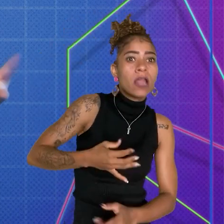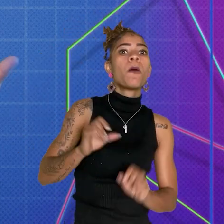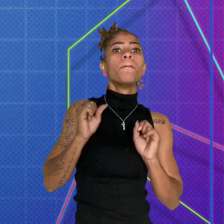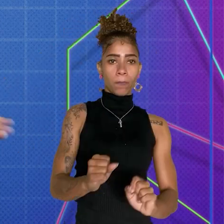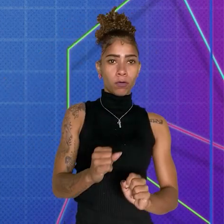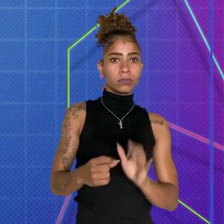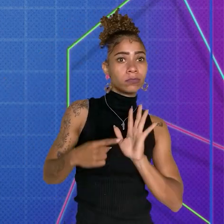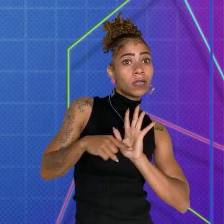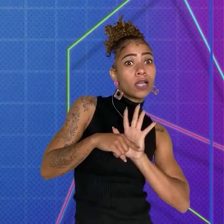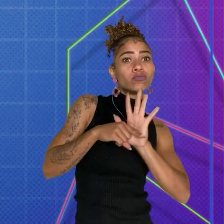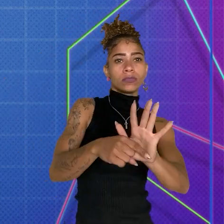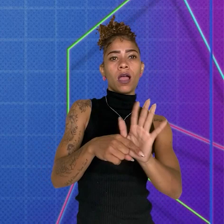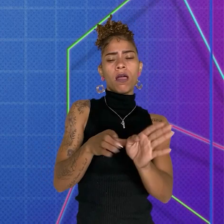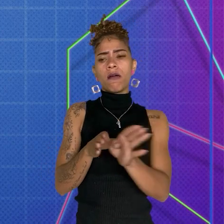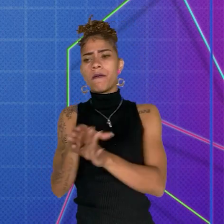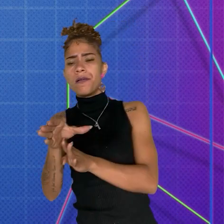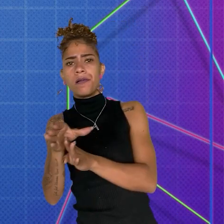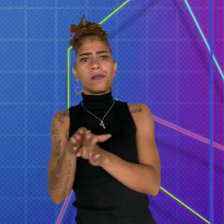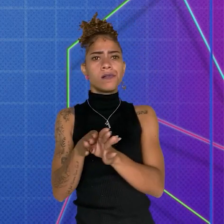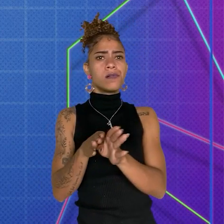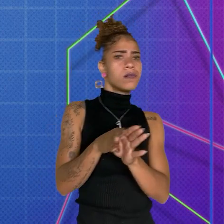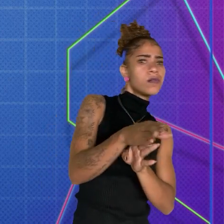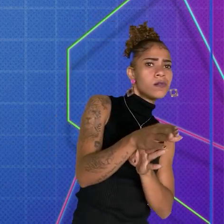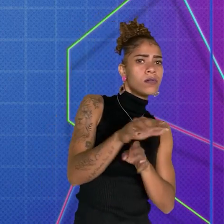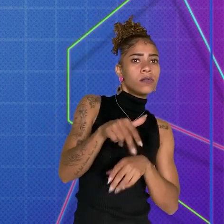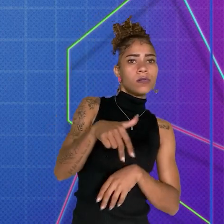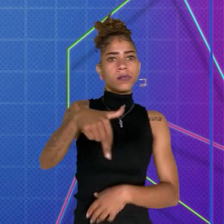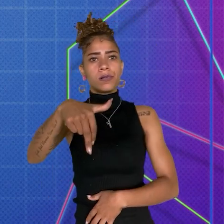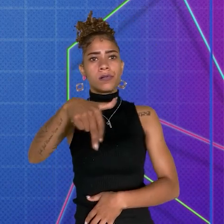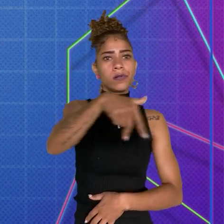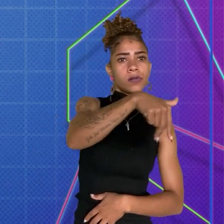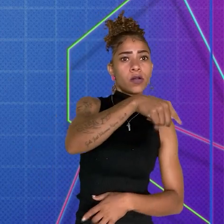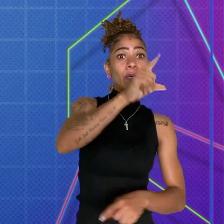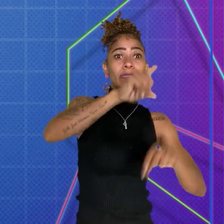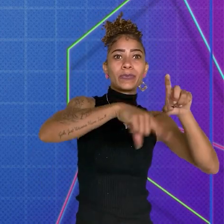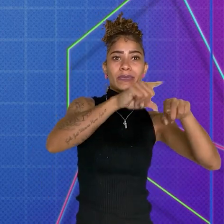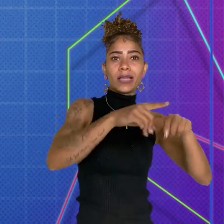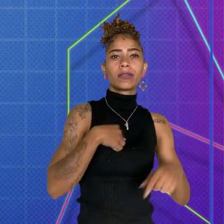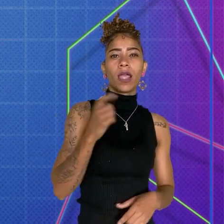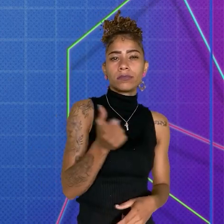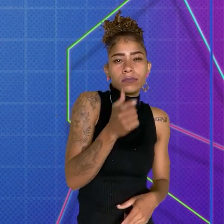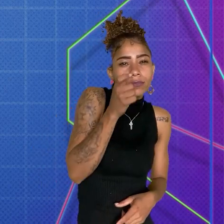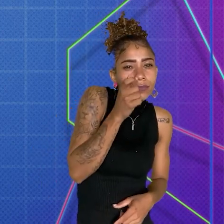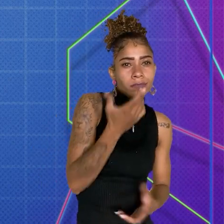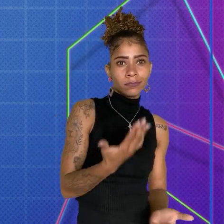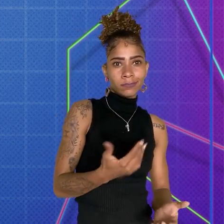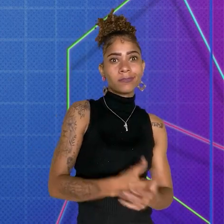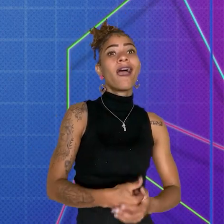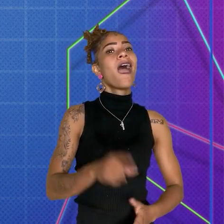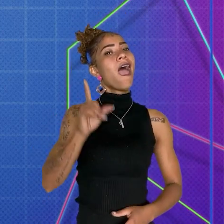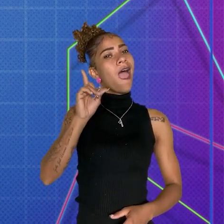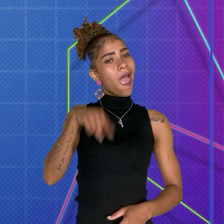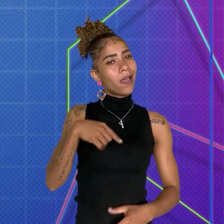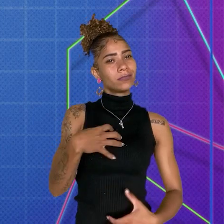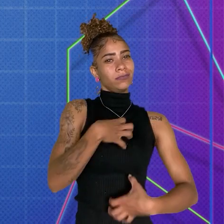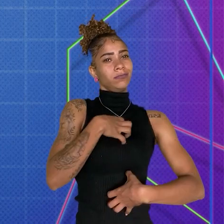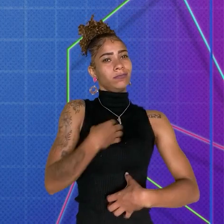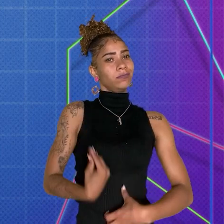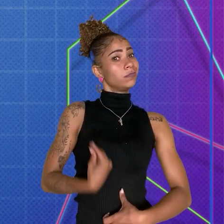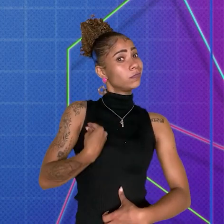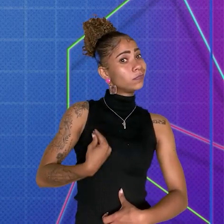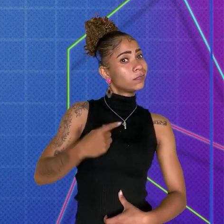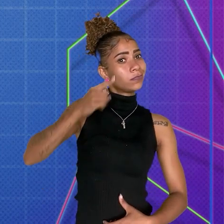pode, por exemplo, ajudar o jogador a se orientar no ambiente e a identificar onde estão os objetos com os quais interagir. Essa